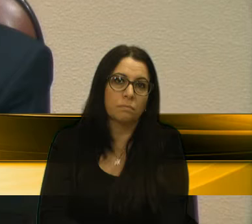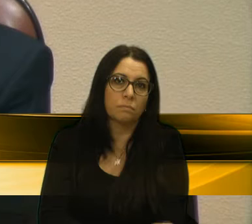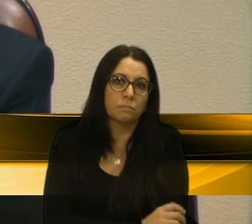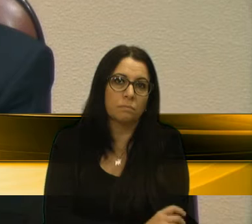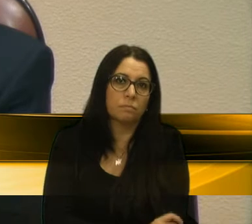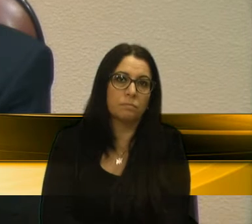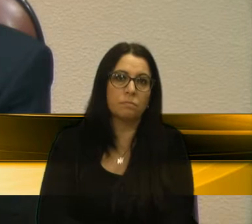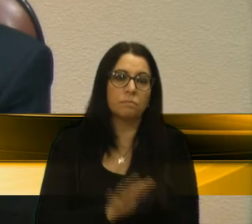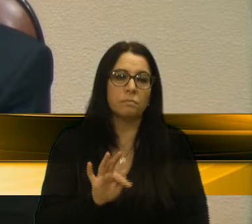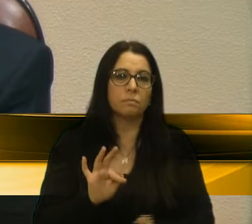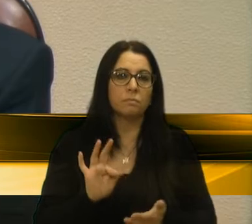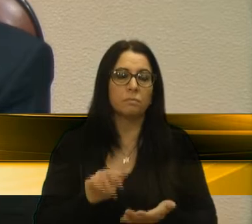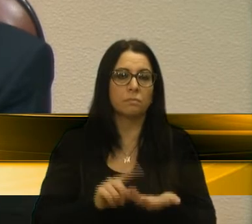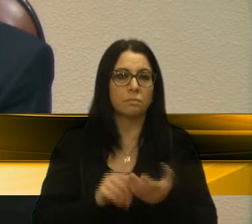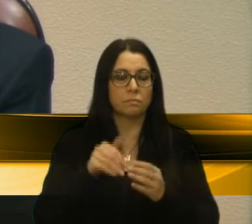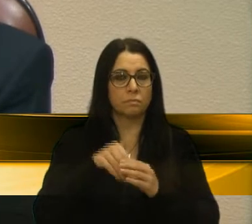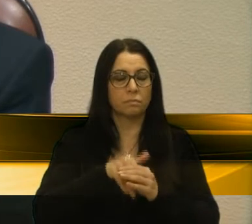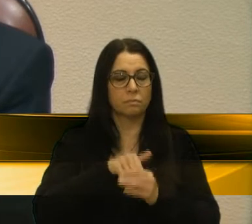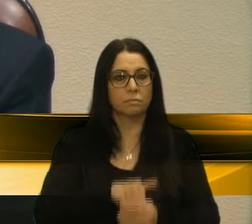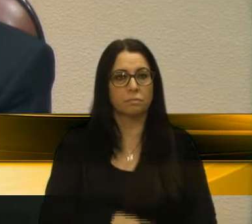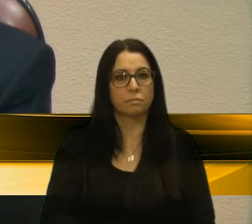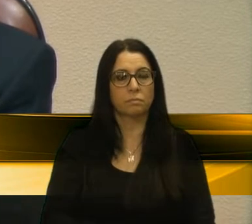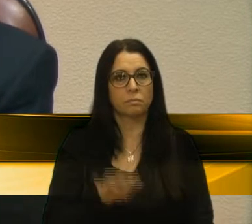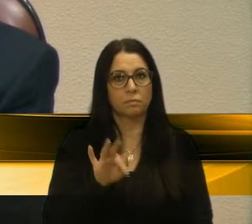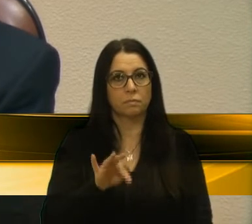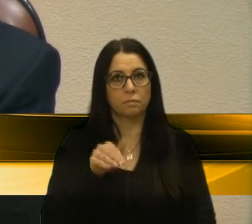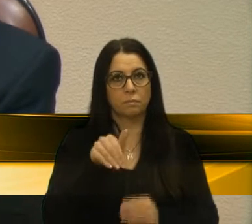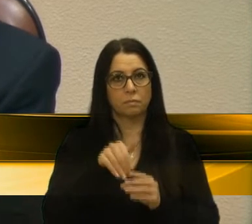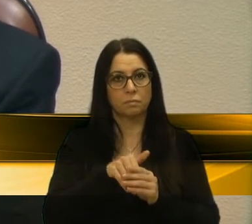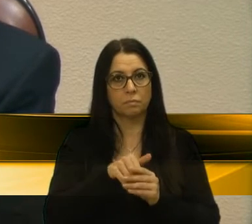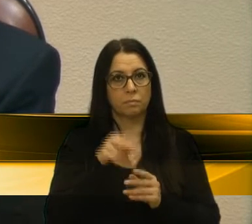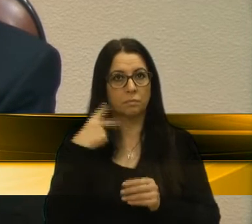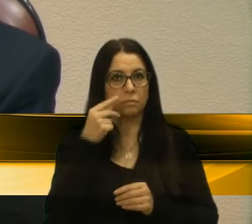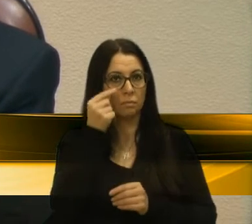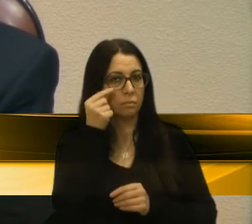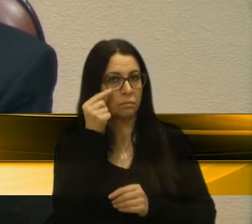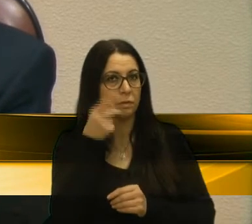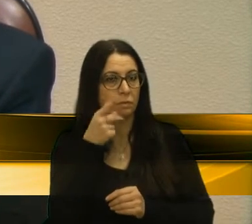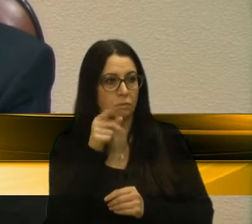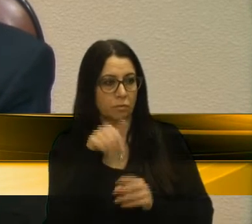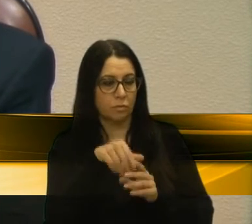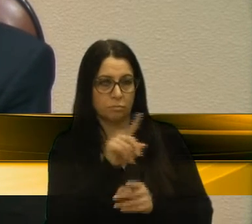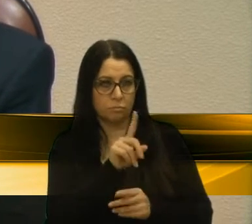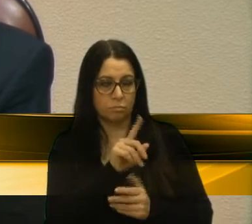Encerrado o registro dos votos. Encerrado, o vereador Périco, vota não.